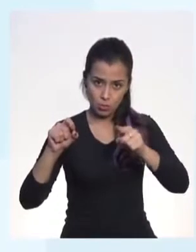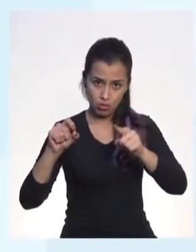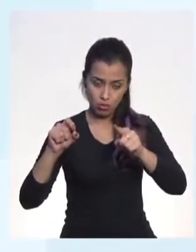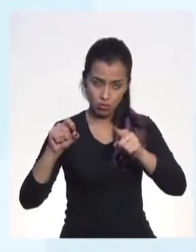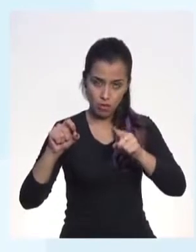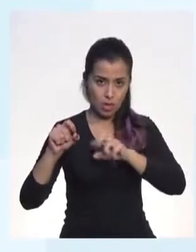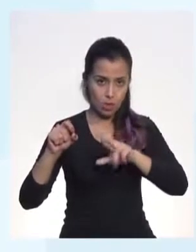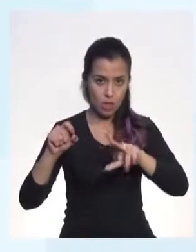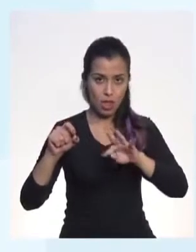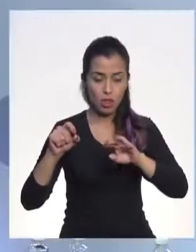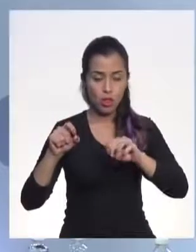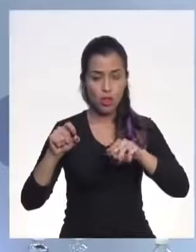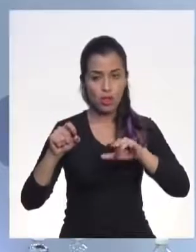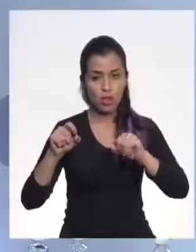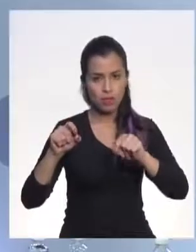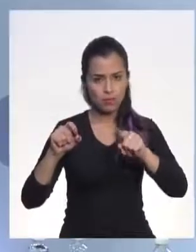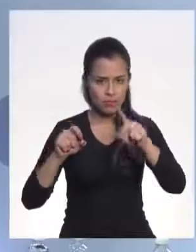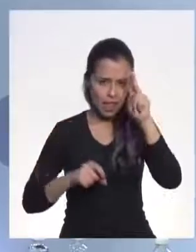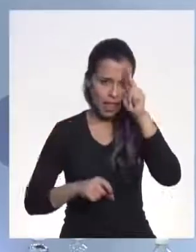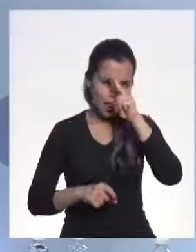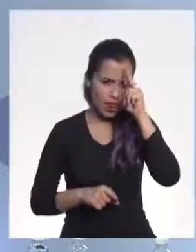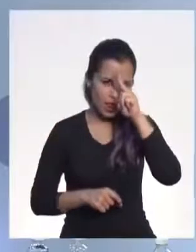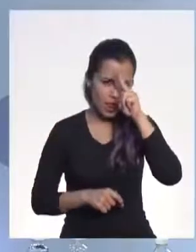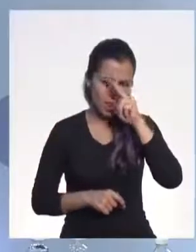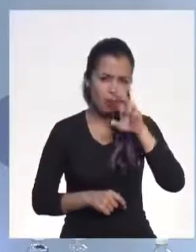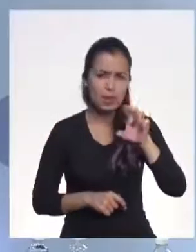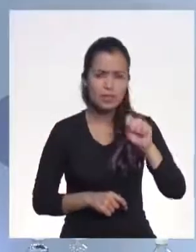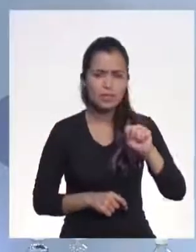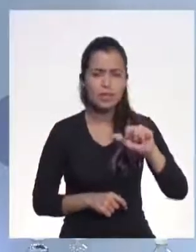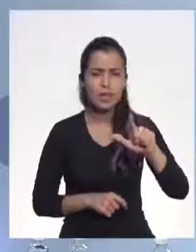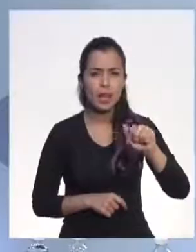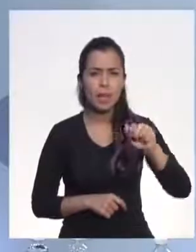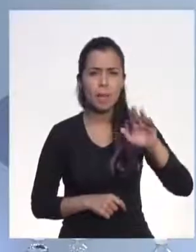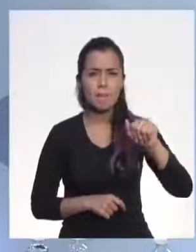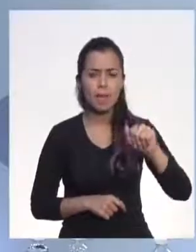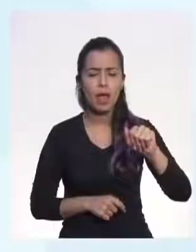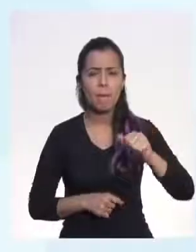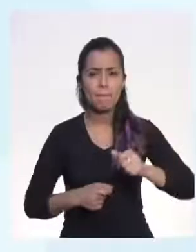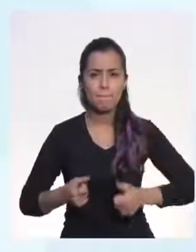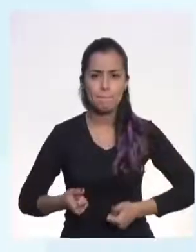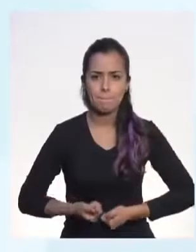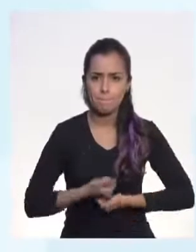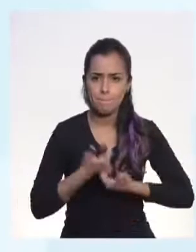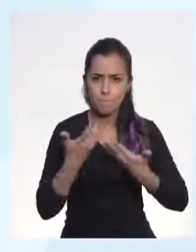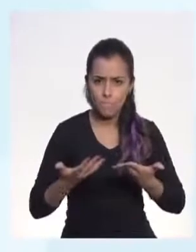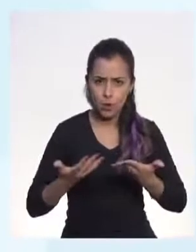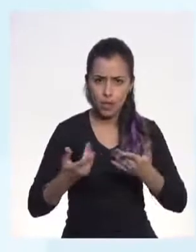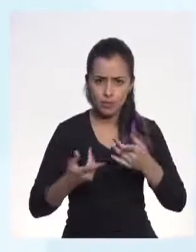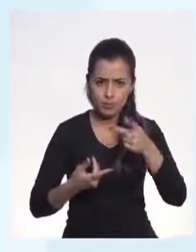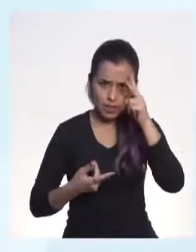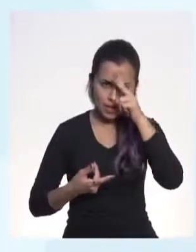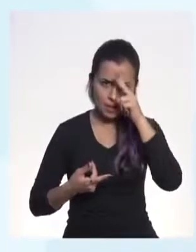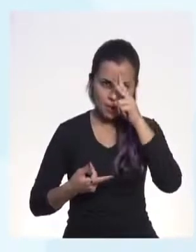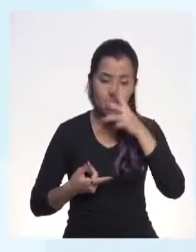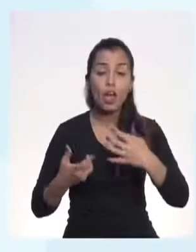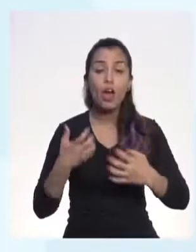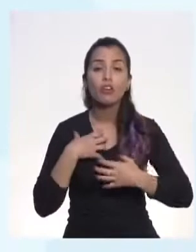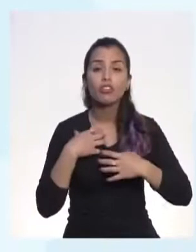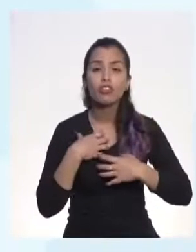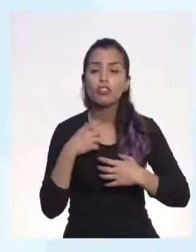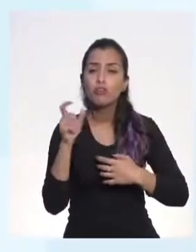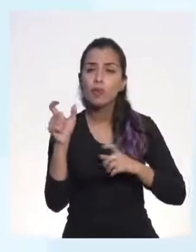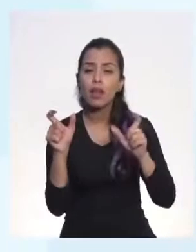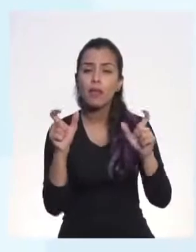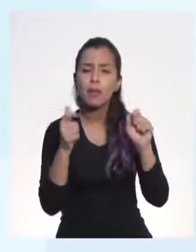tônica Você lembra o que são as sílabas poéticas né eu vou contar aquela sílabas que dão Ritmo no poema